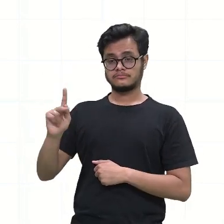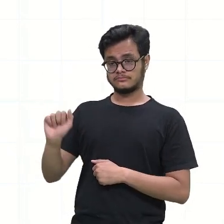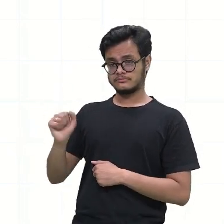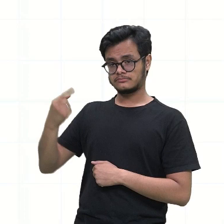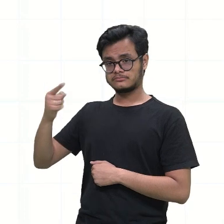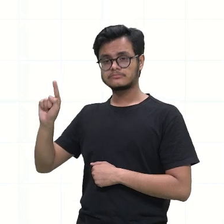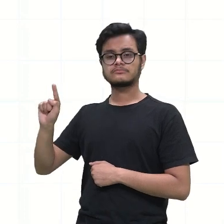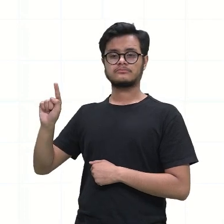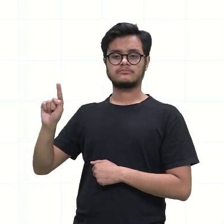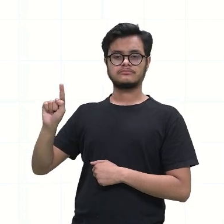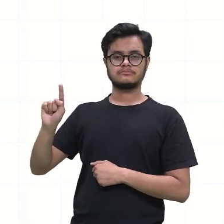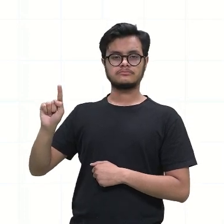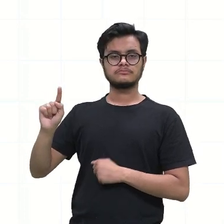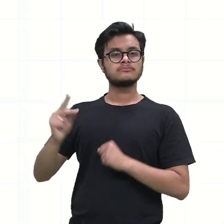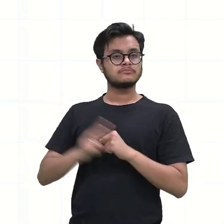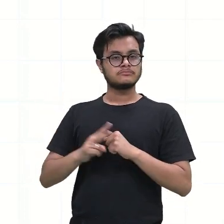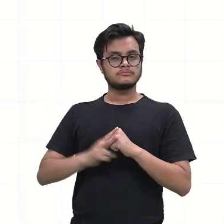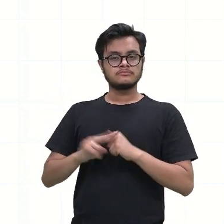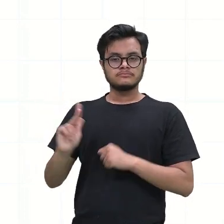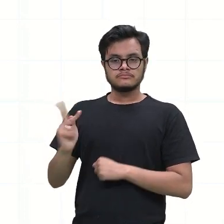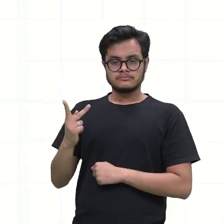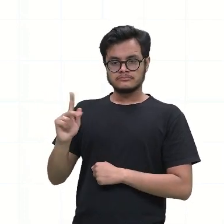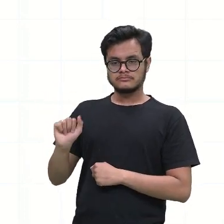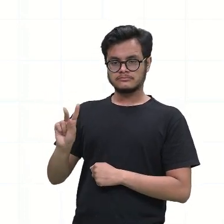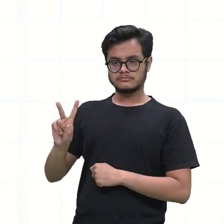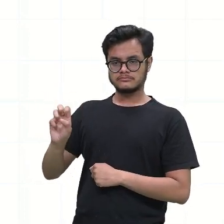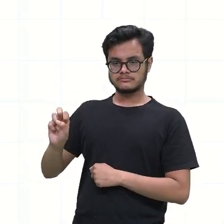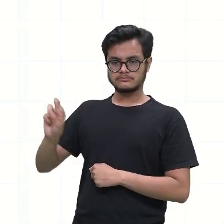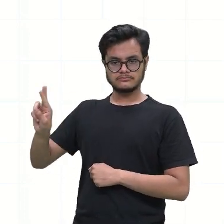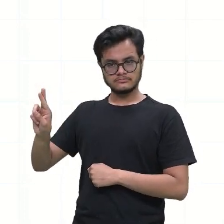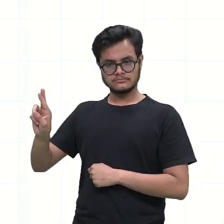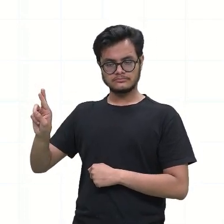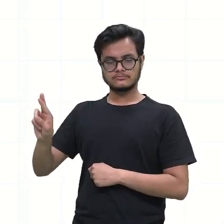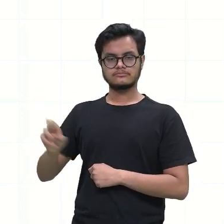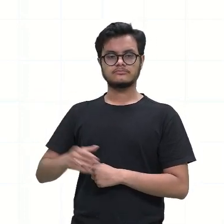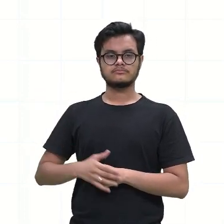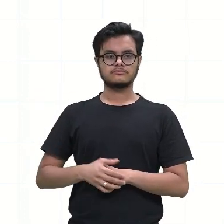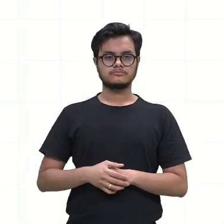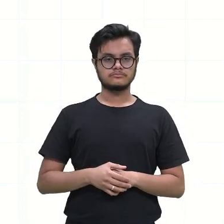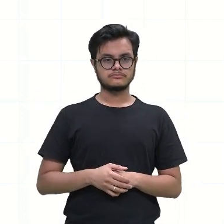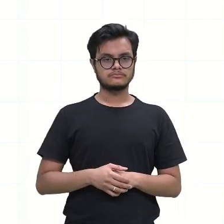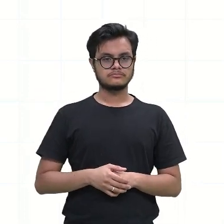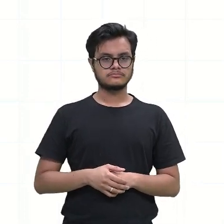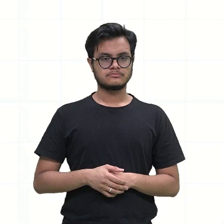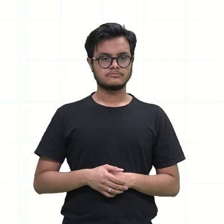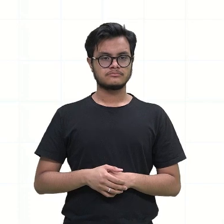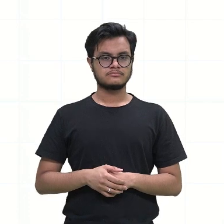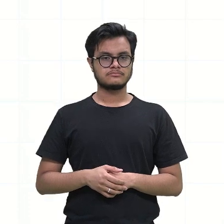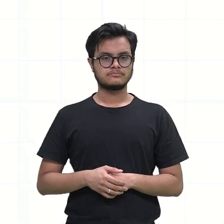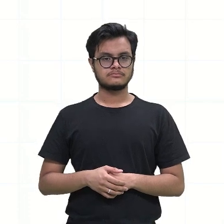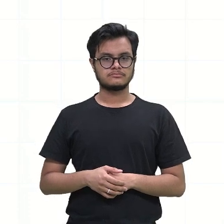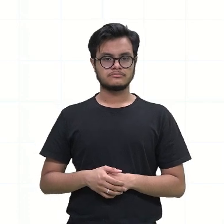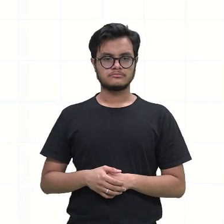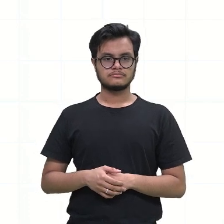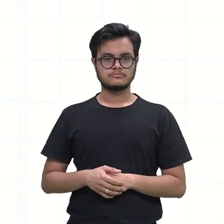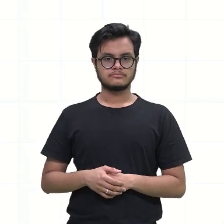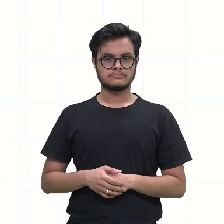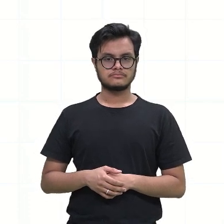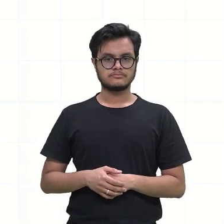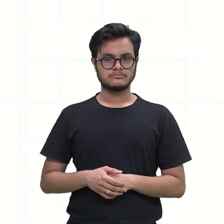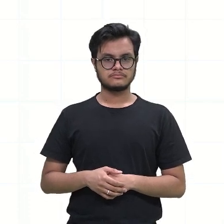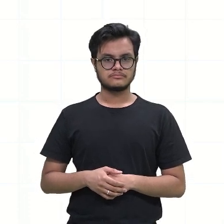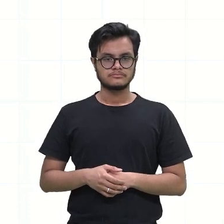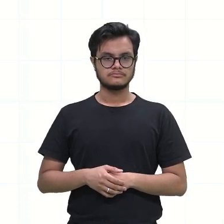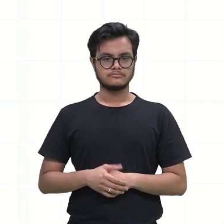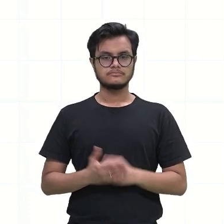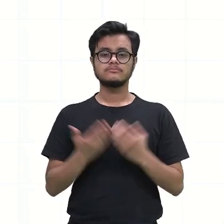a, o verbo a, o verbo haver, no caso aí, o verbo haver, no caso aí,